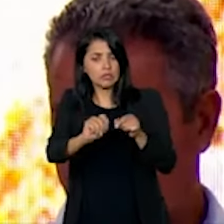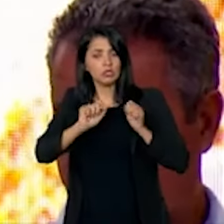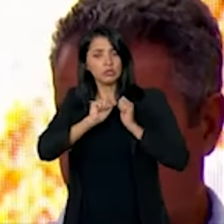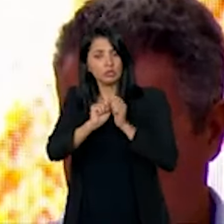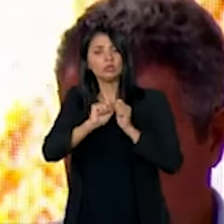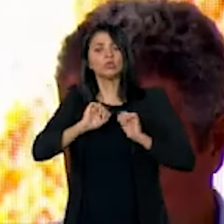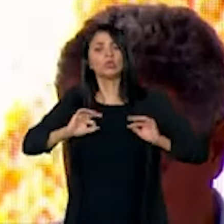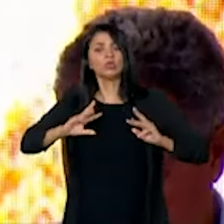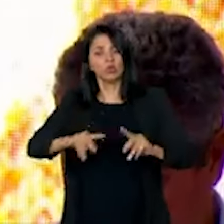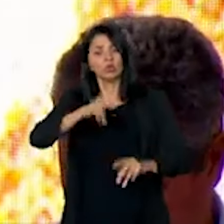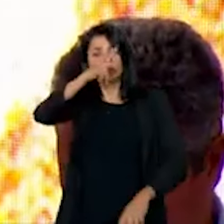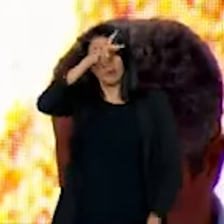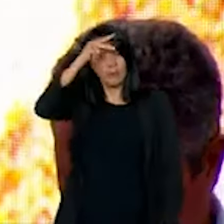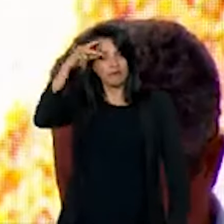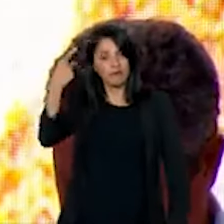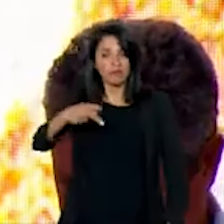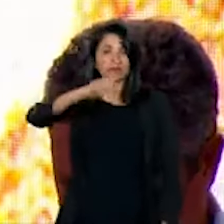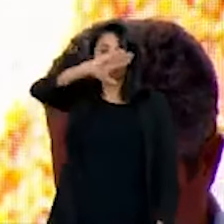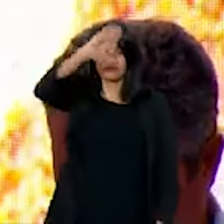prefeitos desse país.